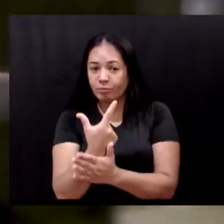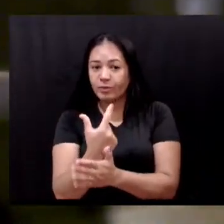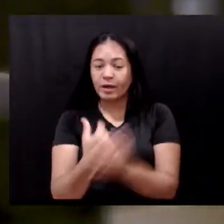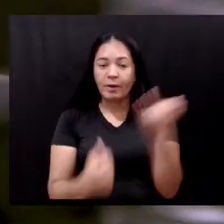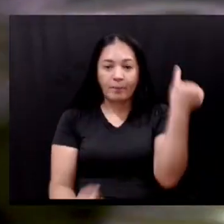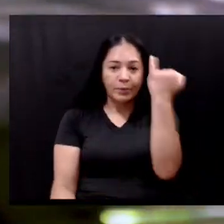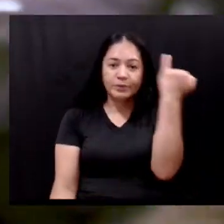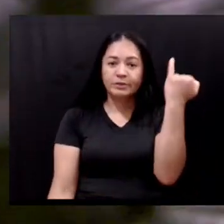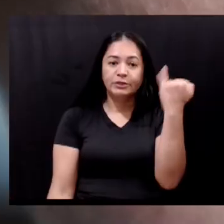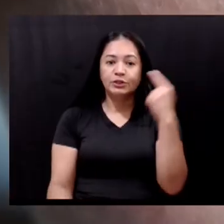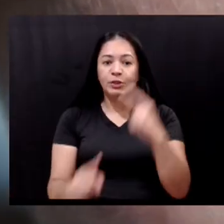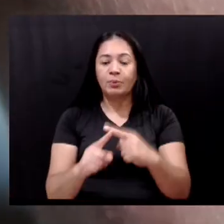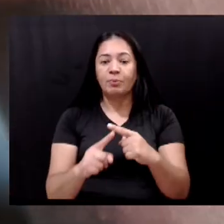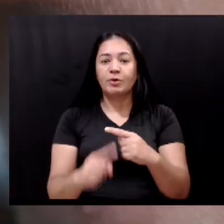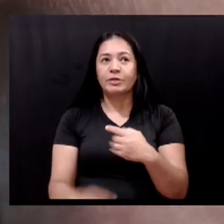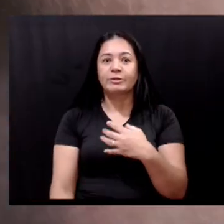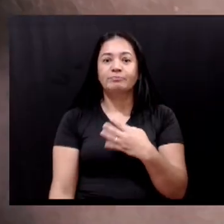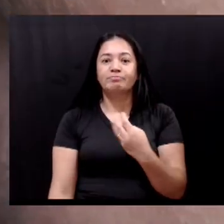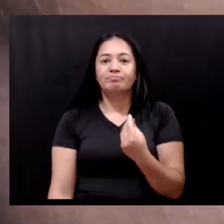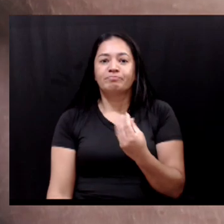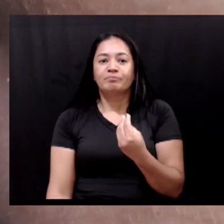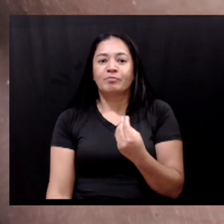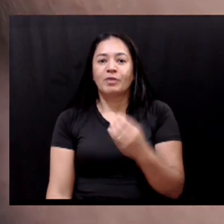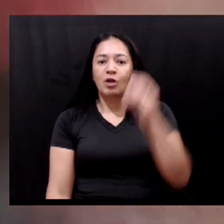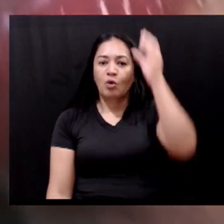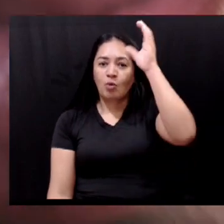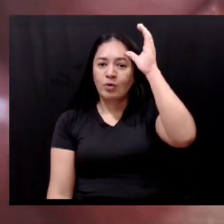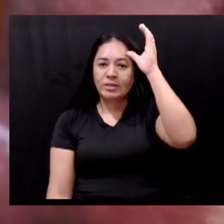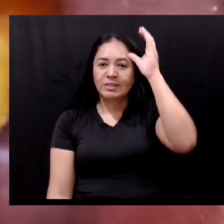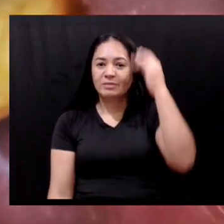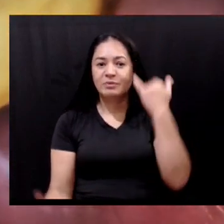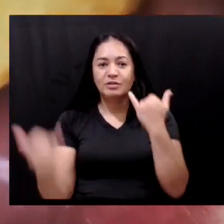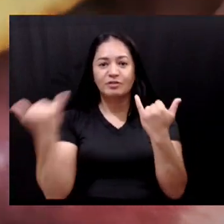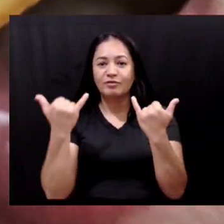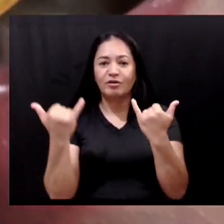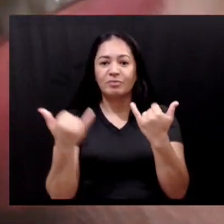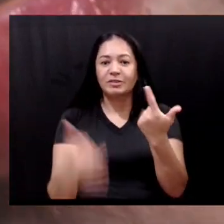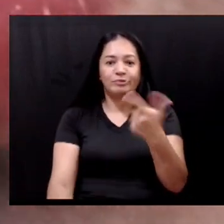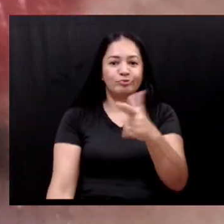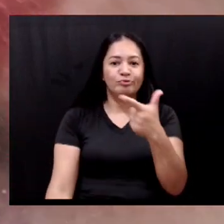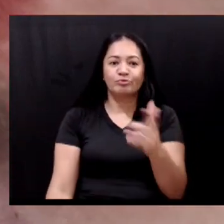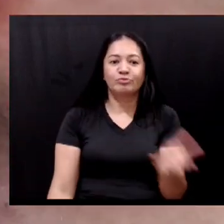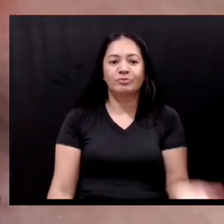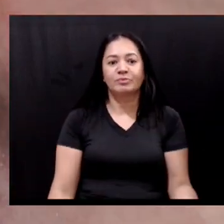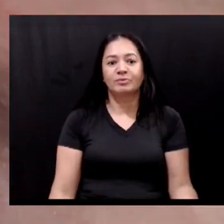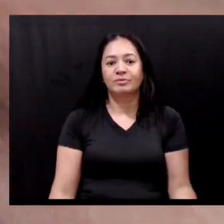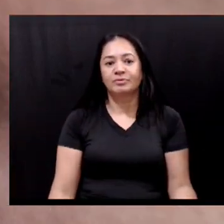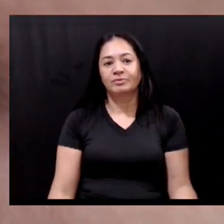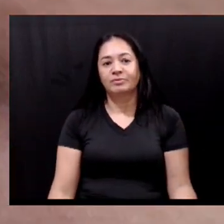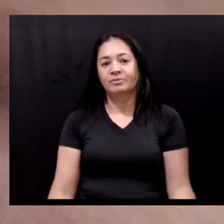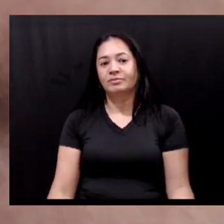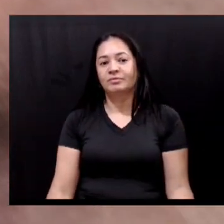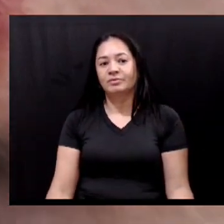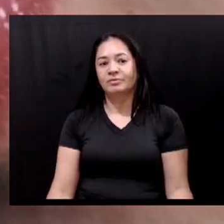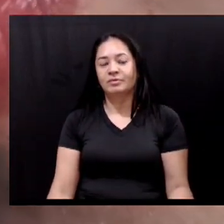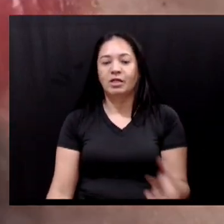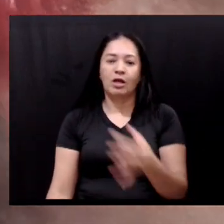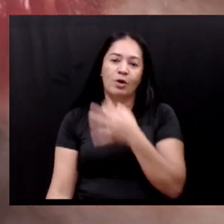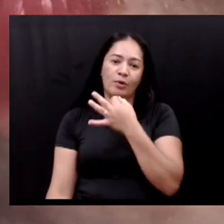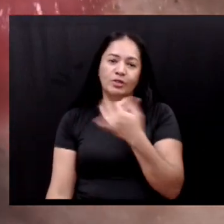uma falta de conhecimento e de informação nesse sentido. Né? Então, acho que isso também é outra coisa que eu chamo a